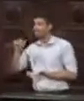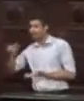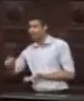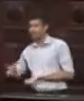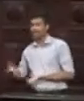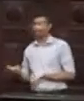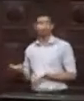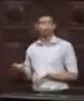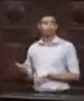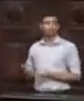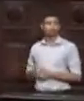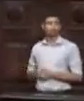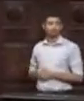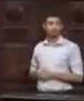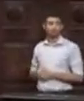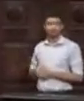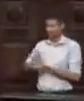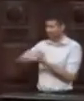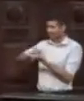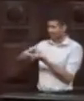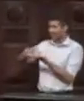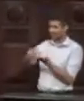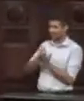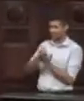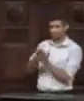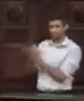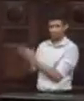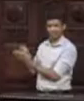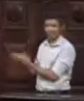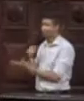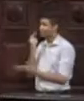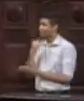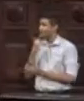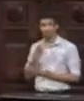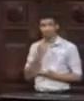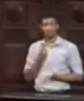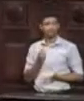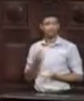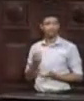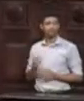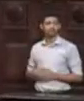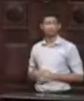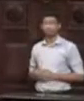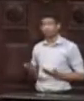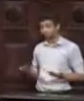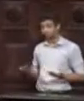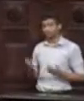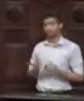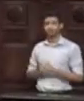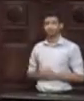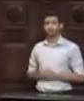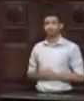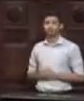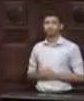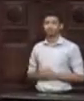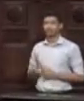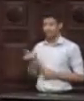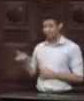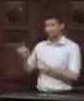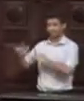pagamentos que vêm através de algum empréstimo que foi feito. Ou seja, esse